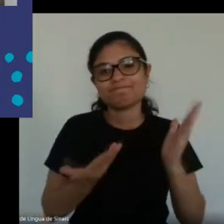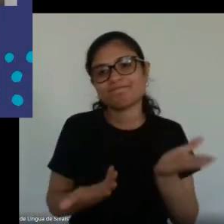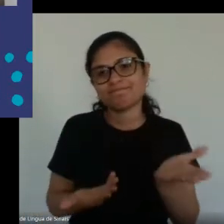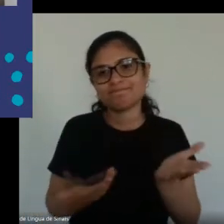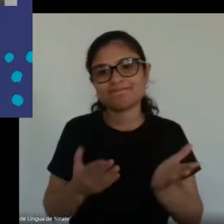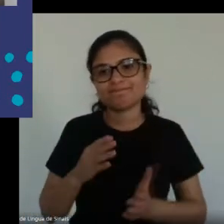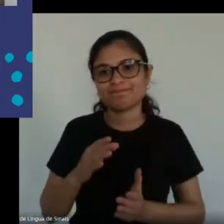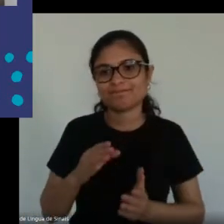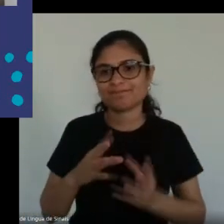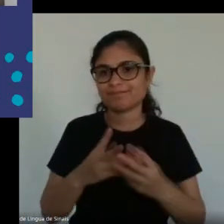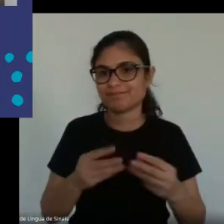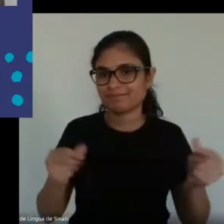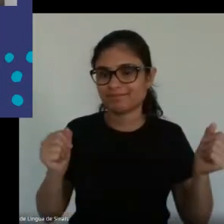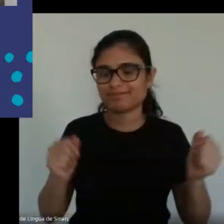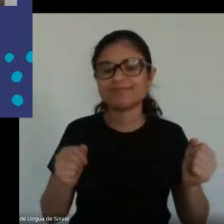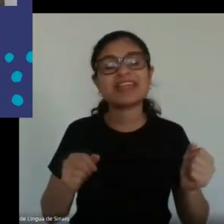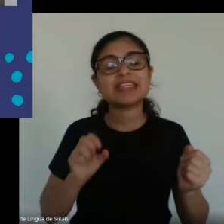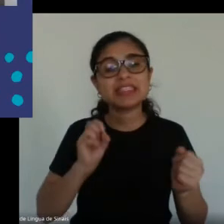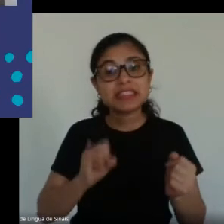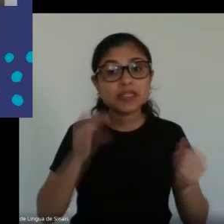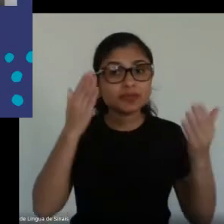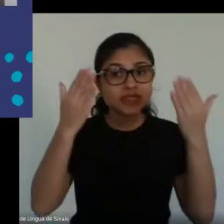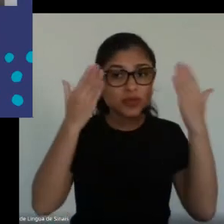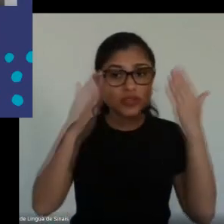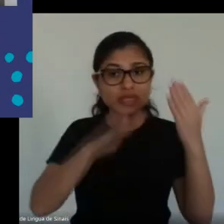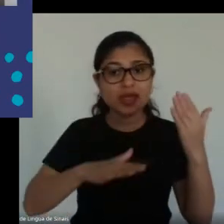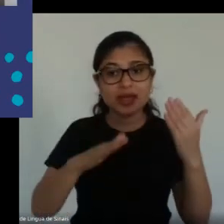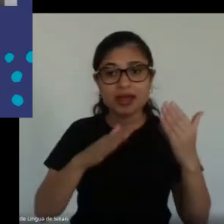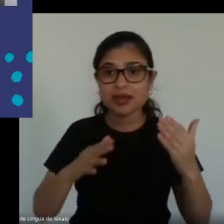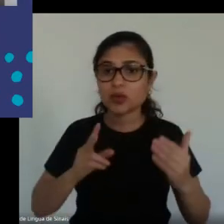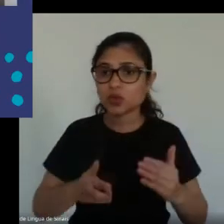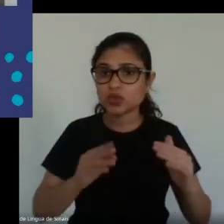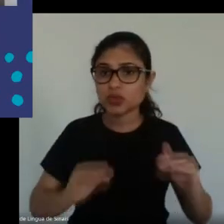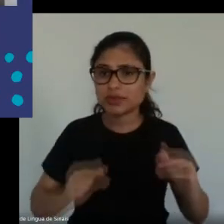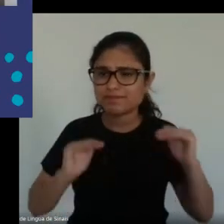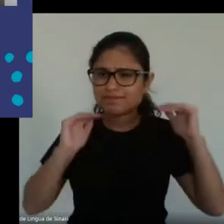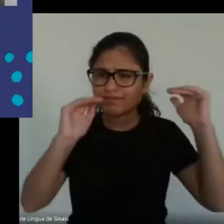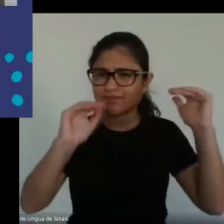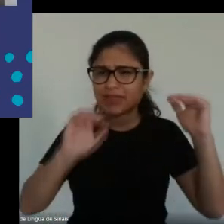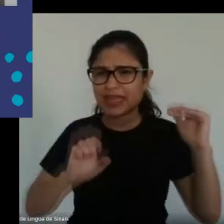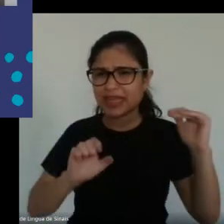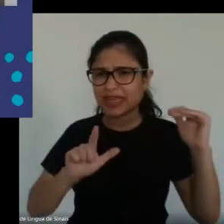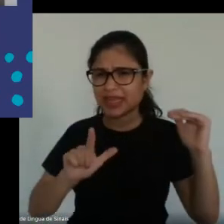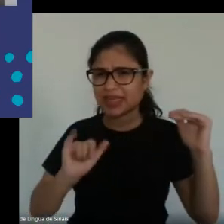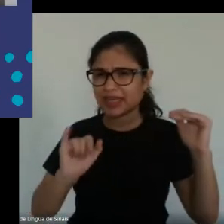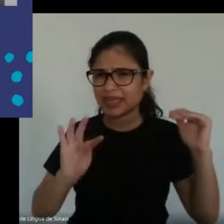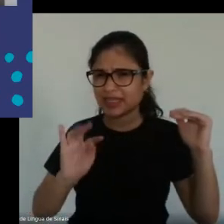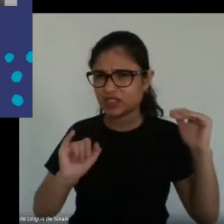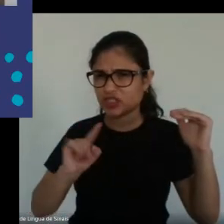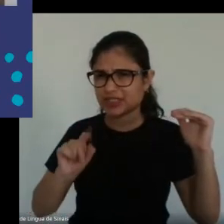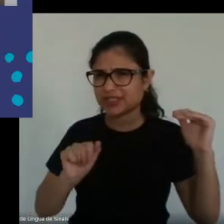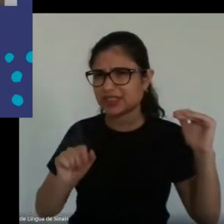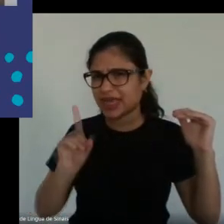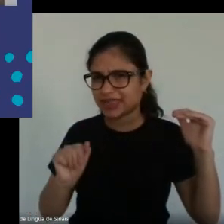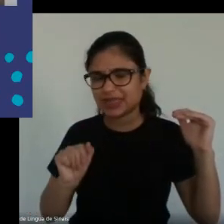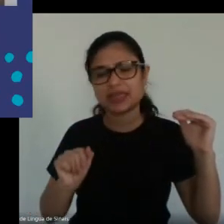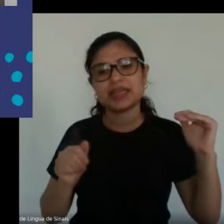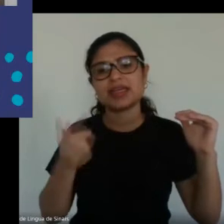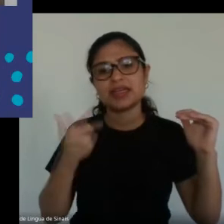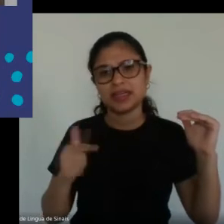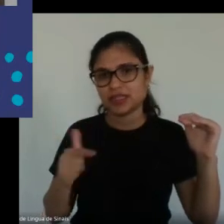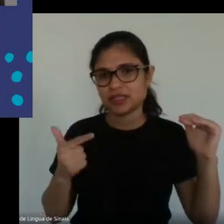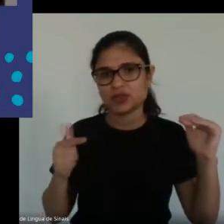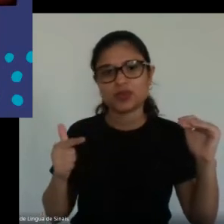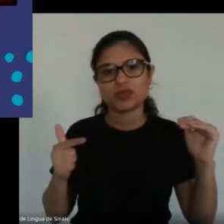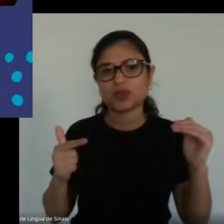Enquanto a psicologia continuar eletizada, não vai ter aproximação. Desculpa, né? Enquanto